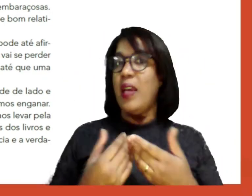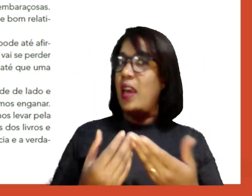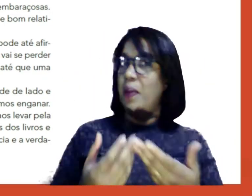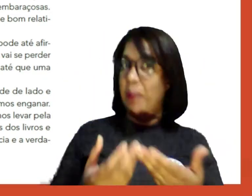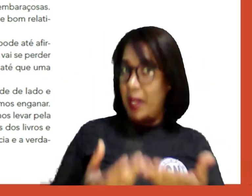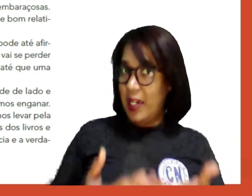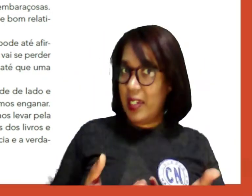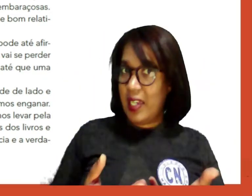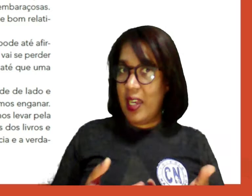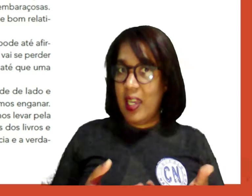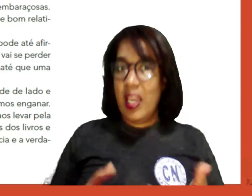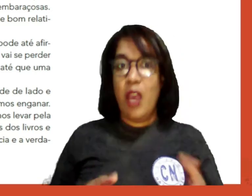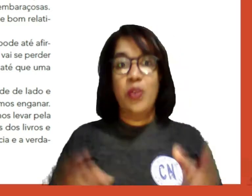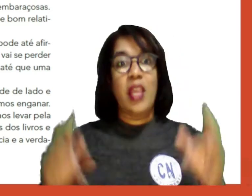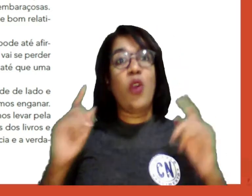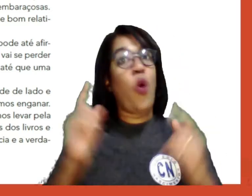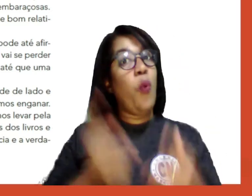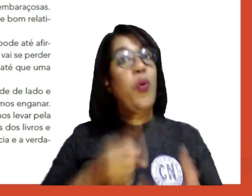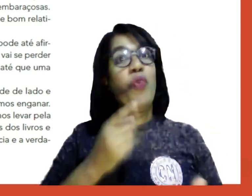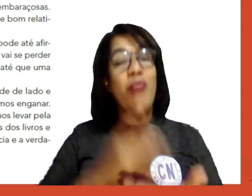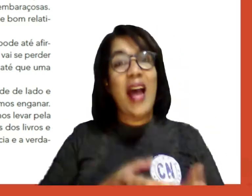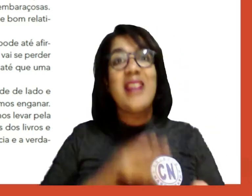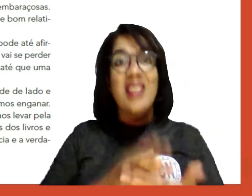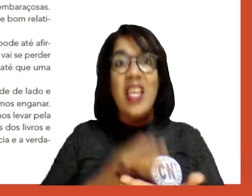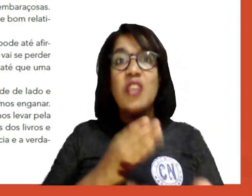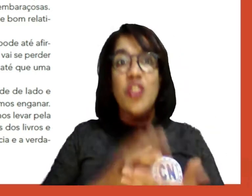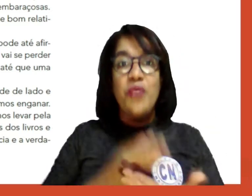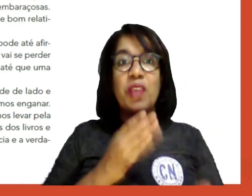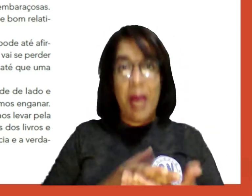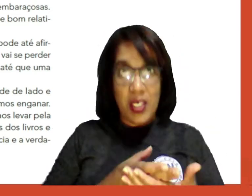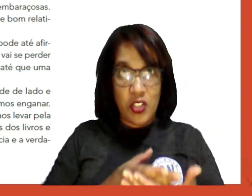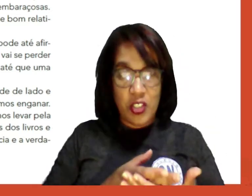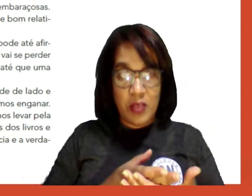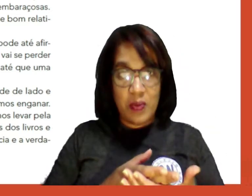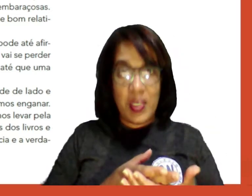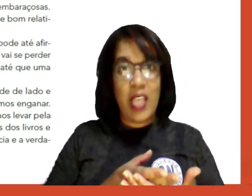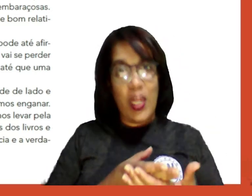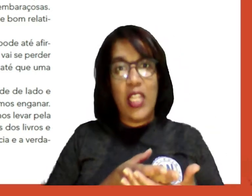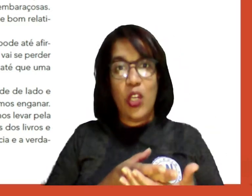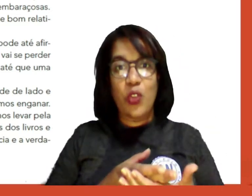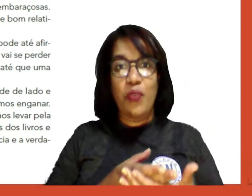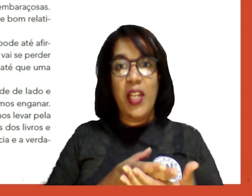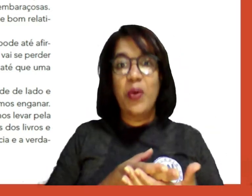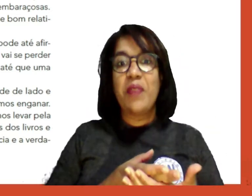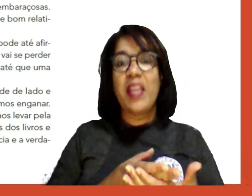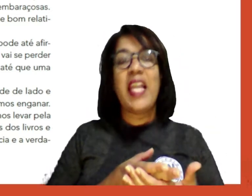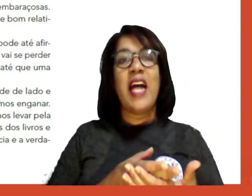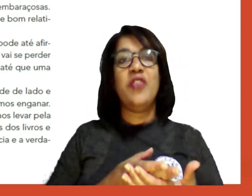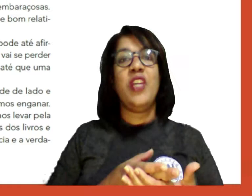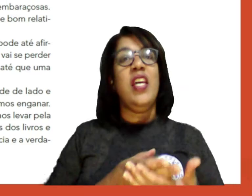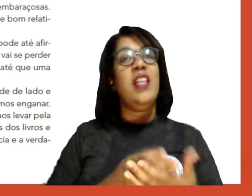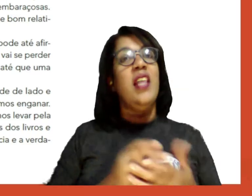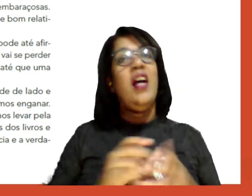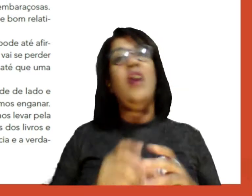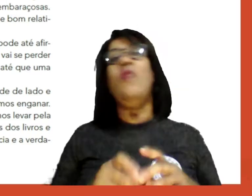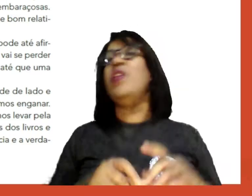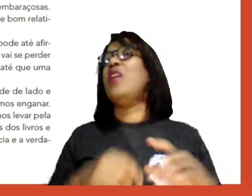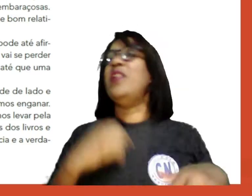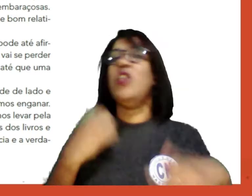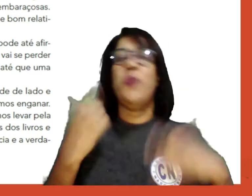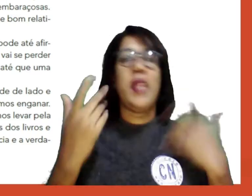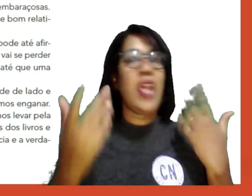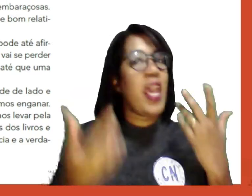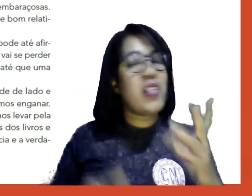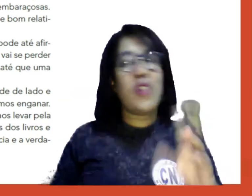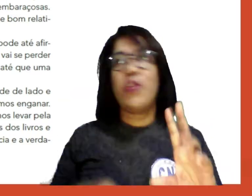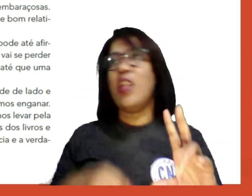chego e falo que a Terra é plana, eu tenho que comprovar cientificamente que aquilo ali que eu estou falando é verdade. Então, vou